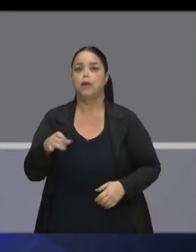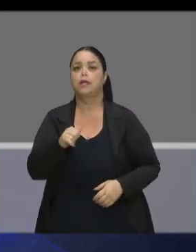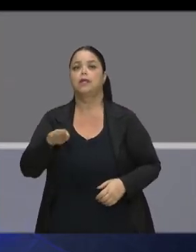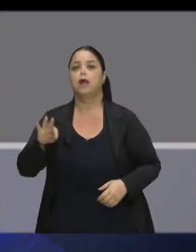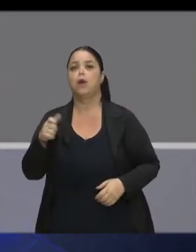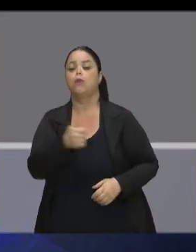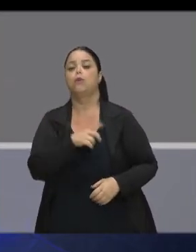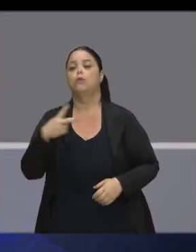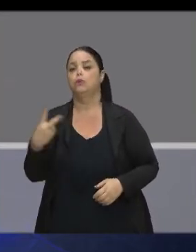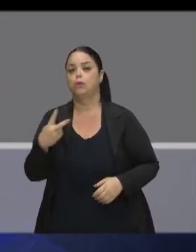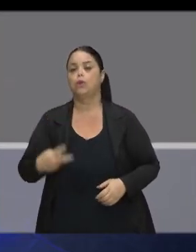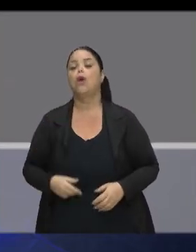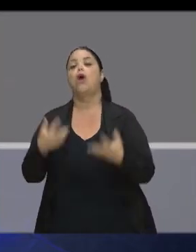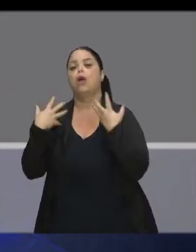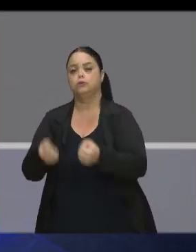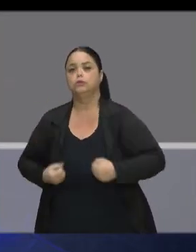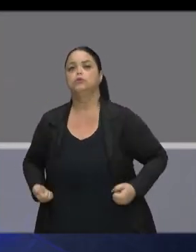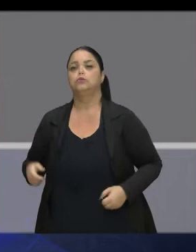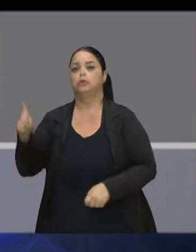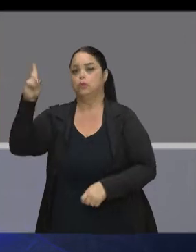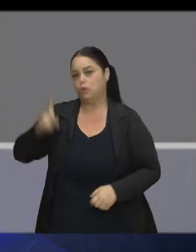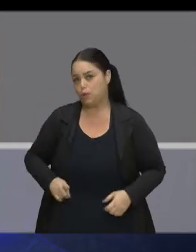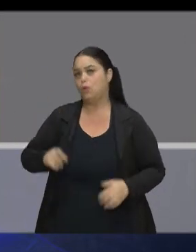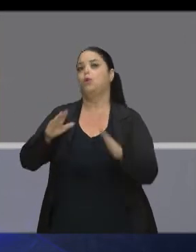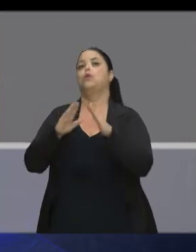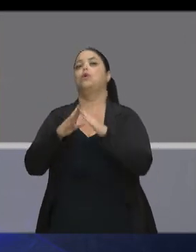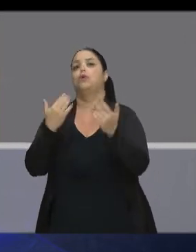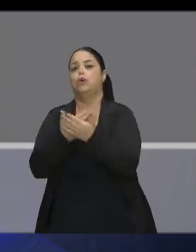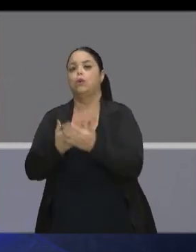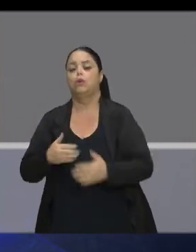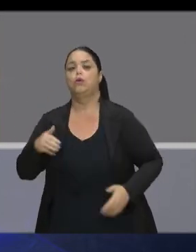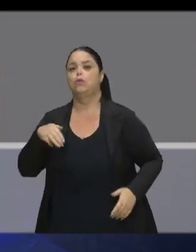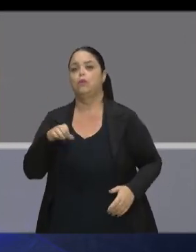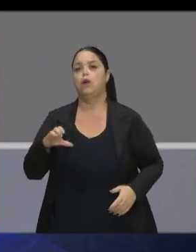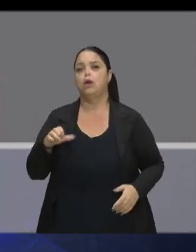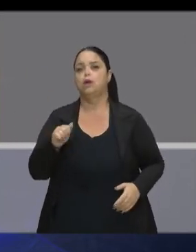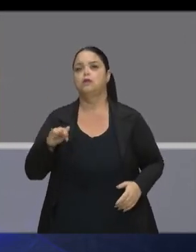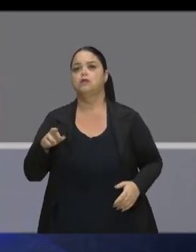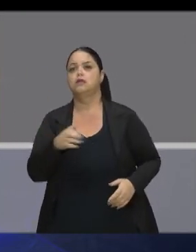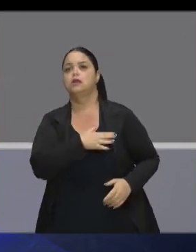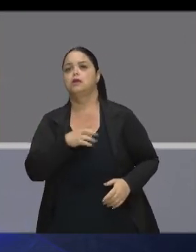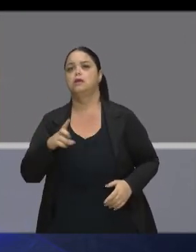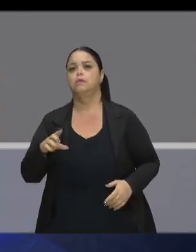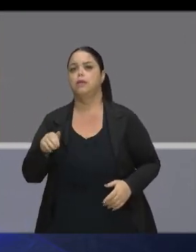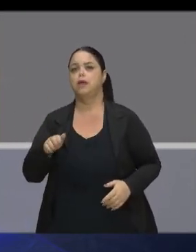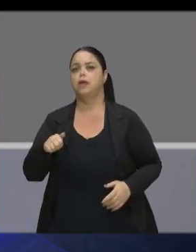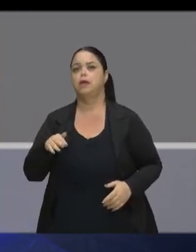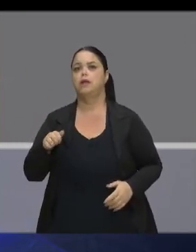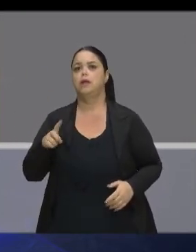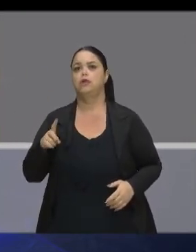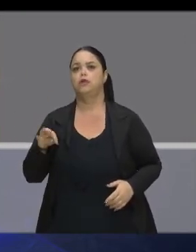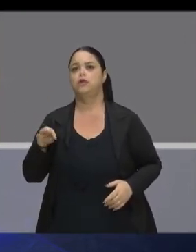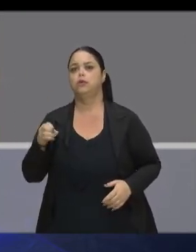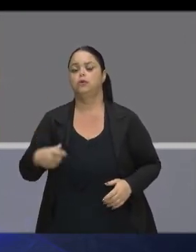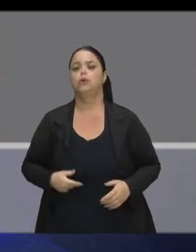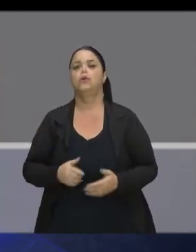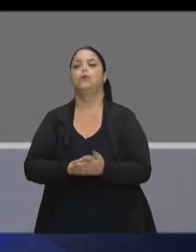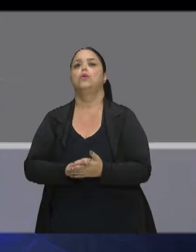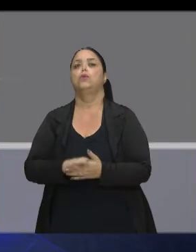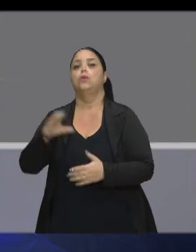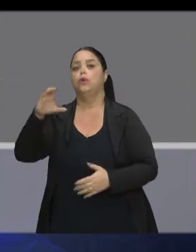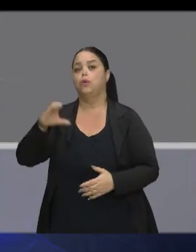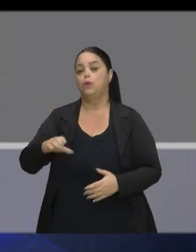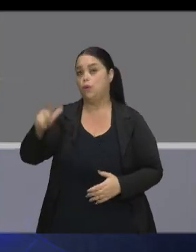Após o convite, ela assumiu a direção da escola professor Moacir Benedito de Souza, no bairro do Campos dos Alemães, onde